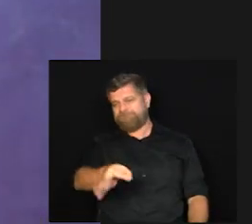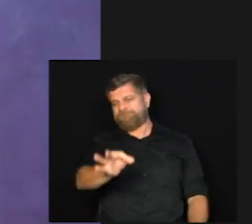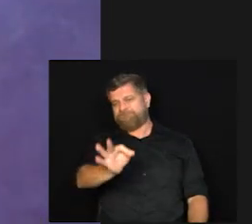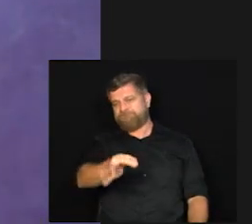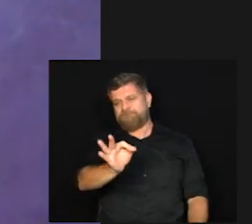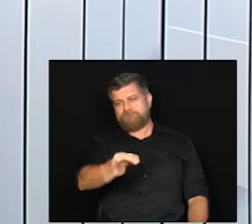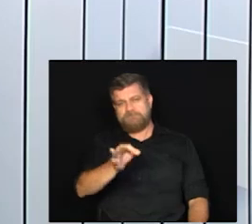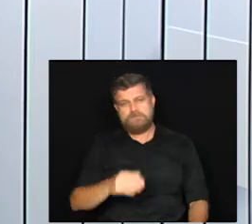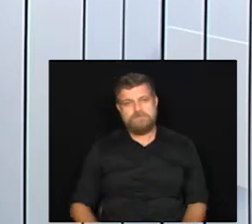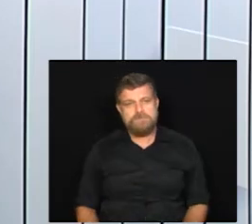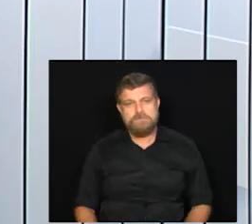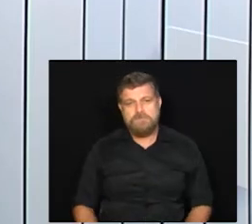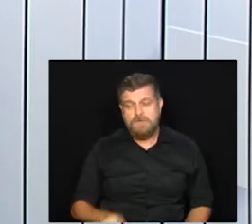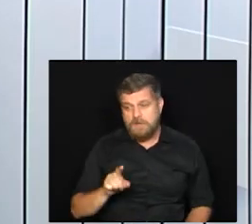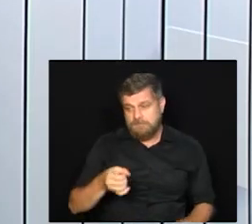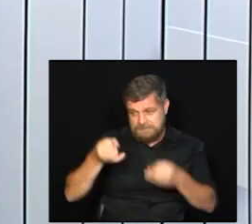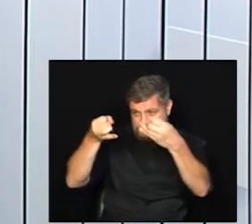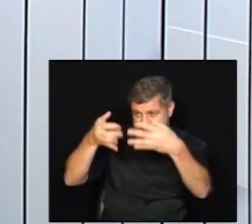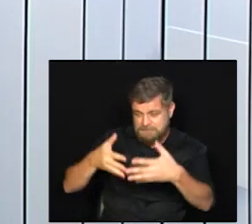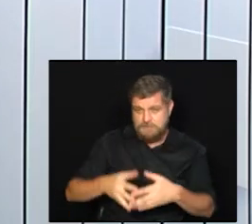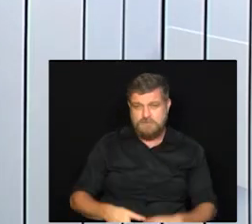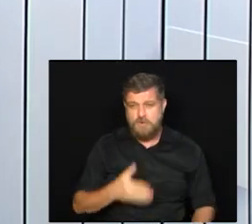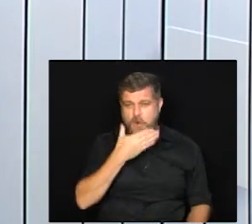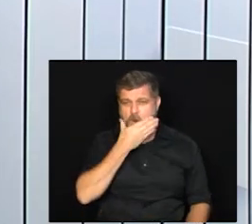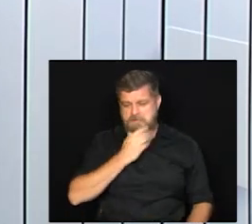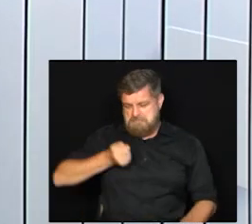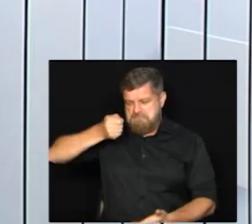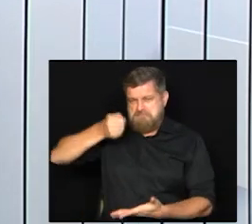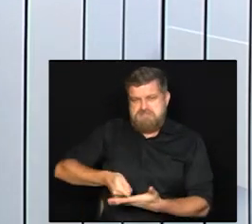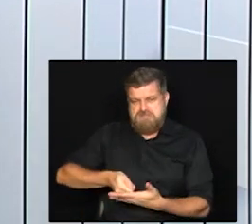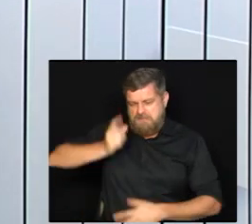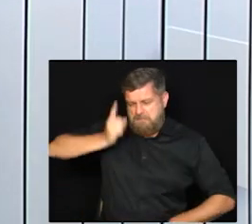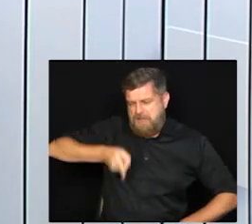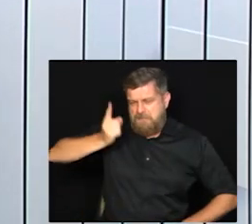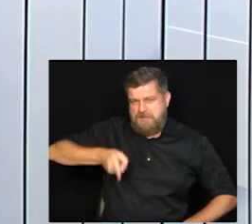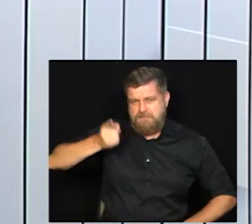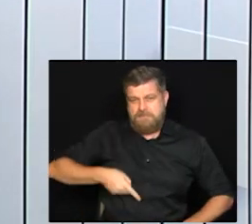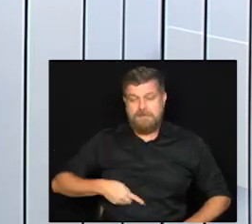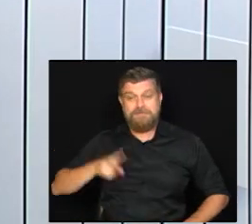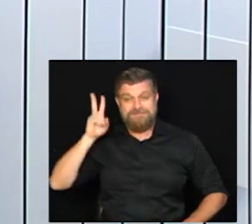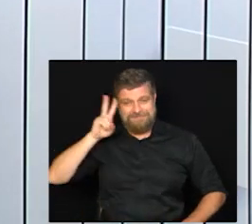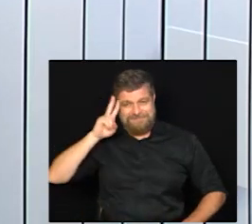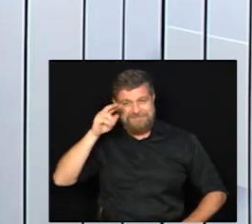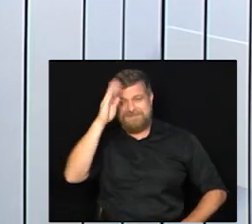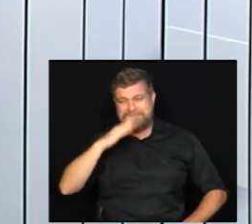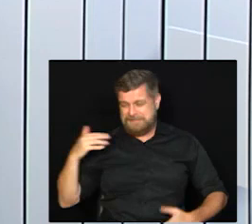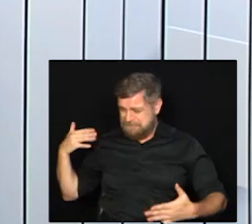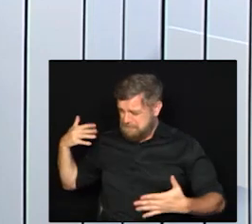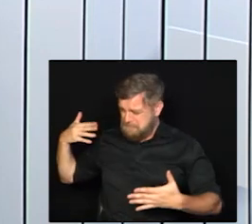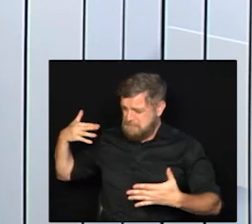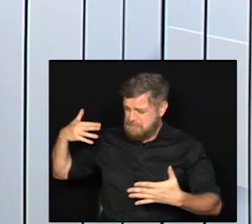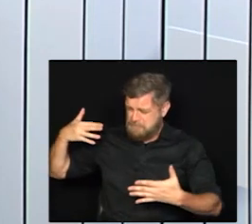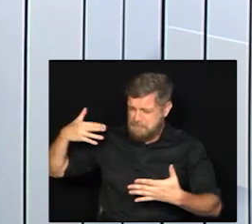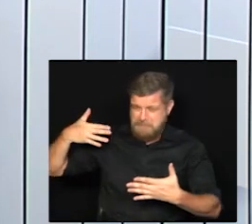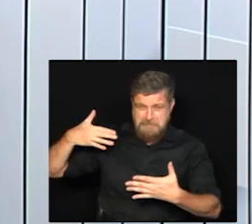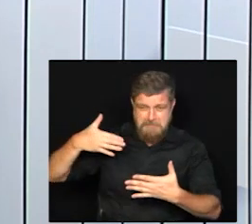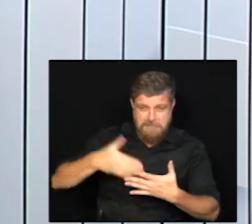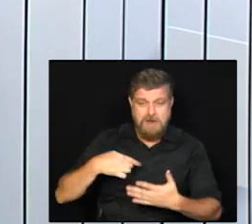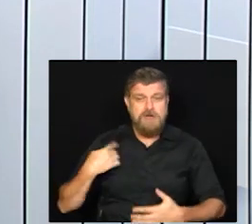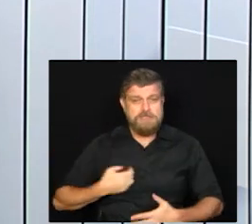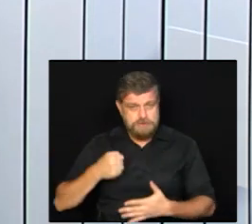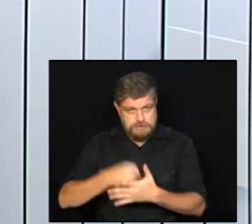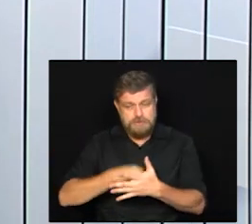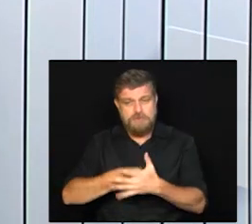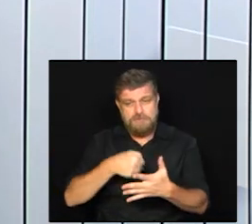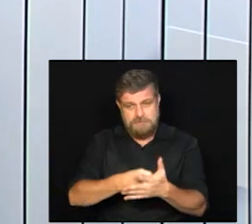Exatamente. Eli, você falou sobre o machismo, que eu diria que é estrutural no nosso país, né? É algo a longo prazo, mas que a gente tem que